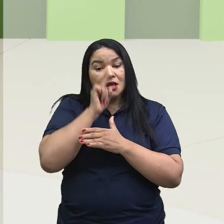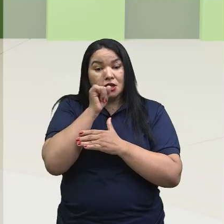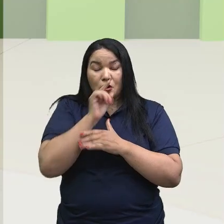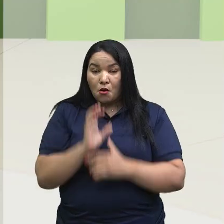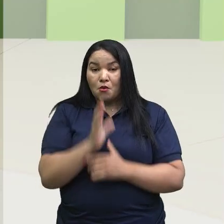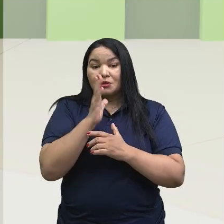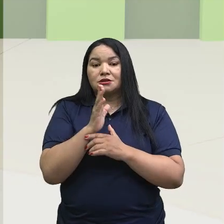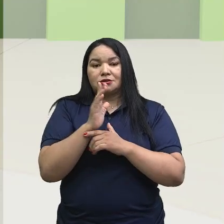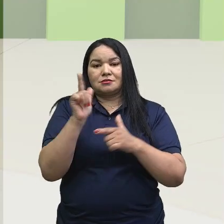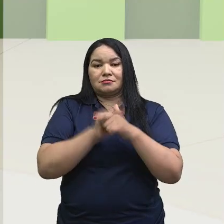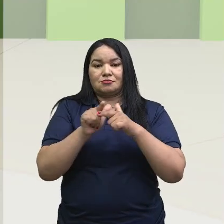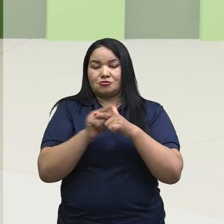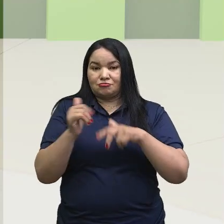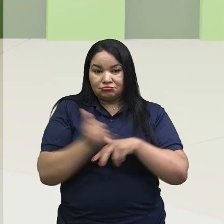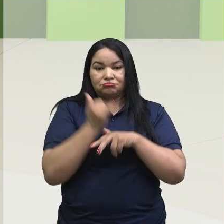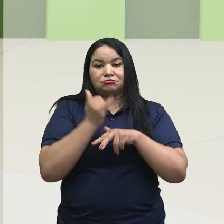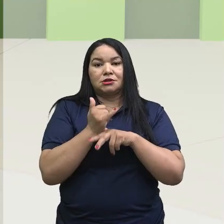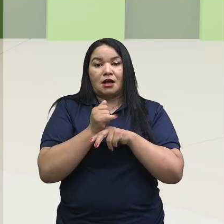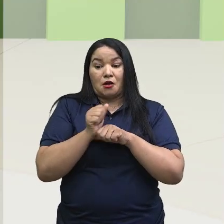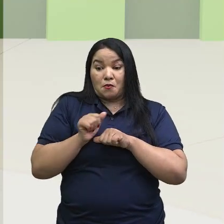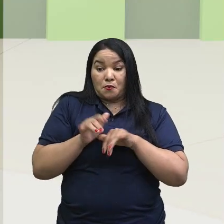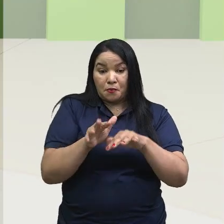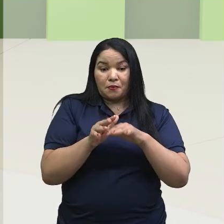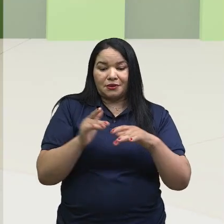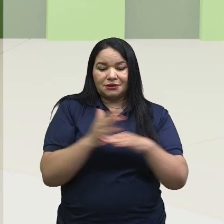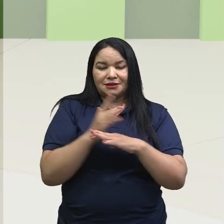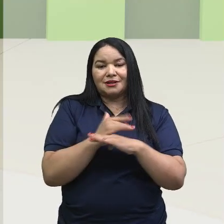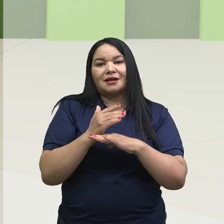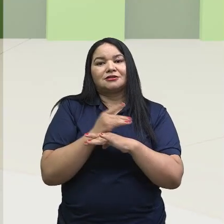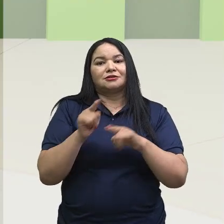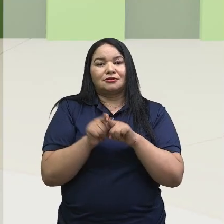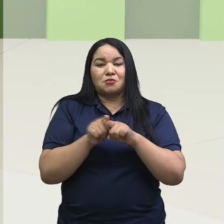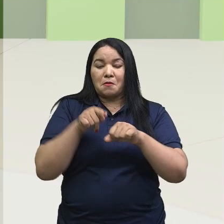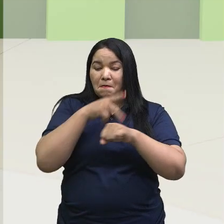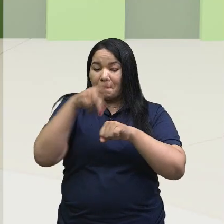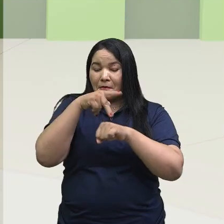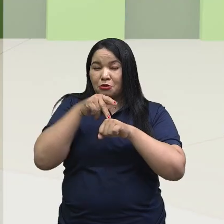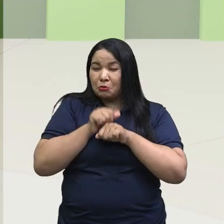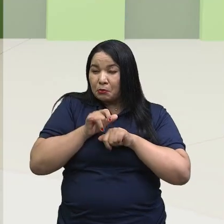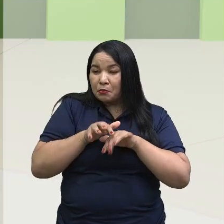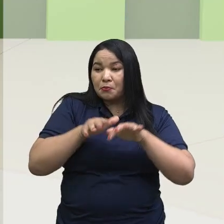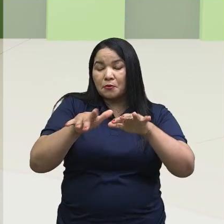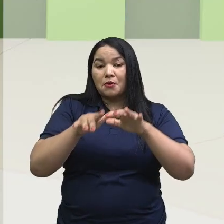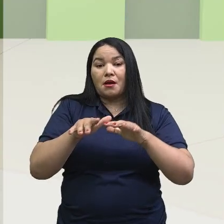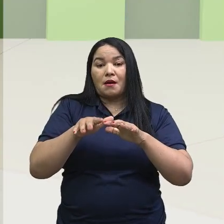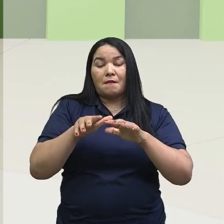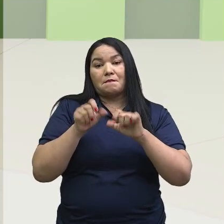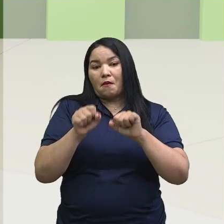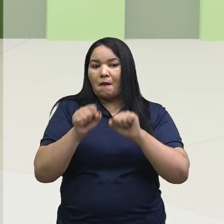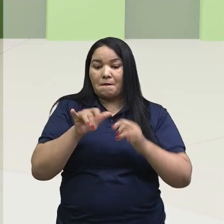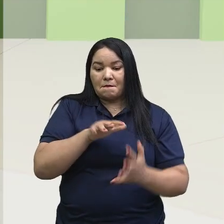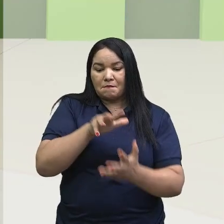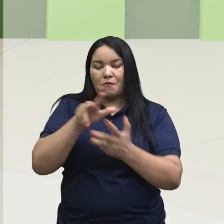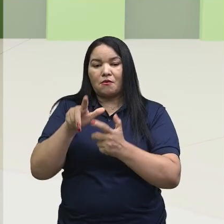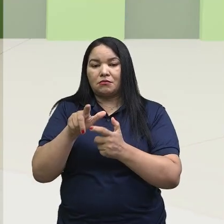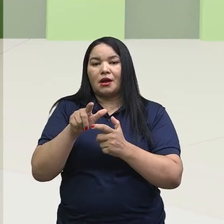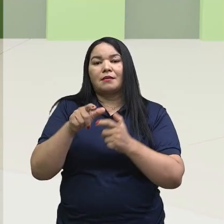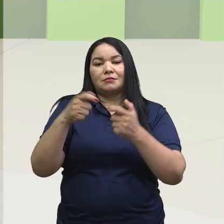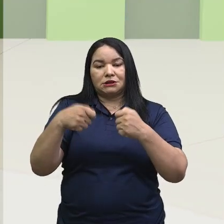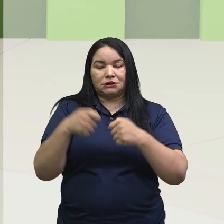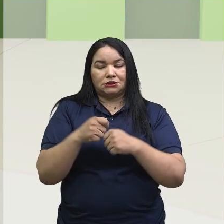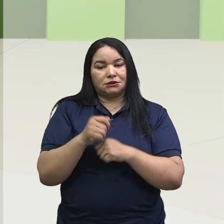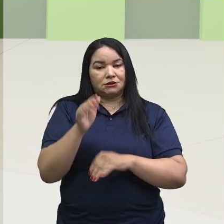e afetar não só a cidade, mas como o país e o mundo todo. Por isso que nós precisamos ter